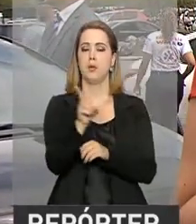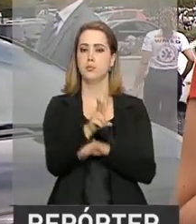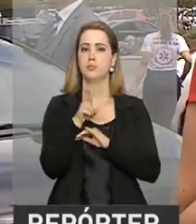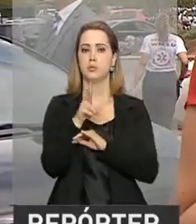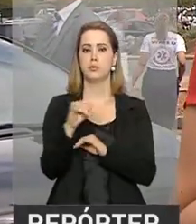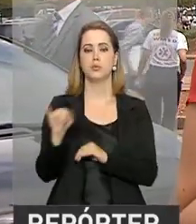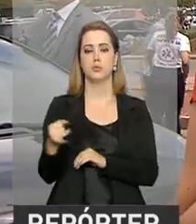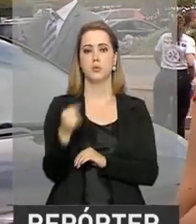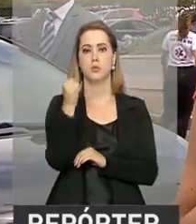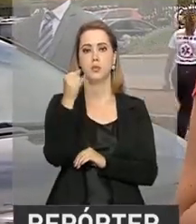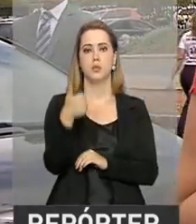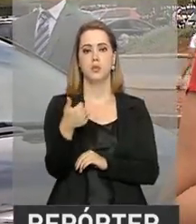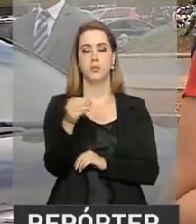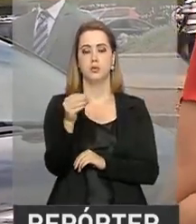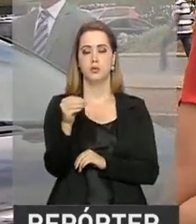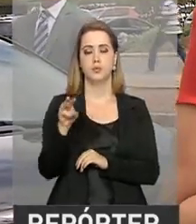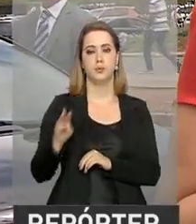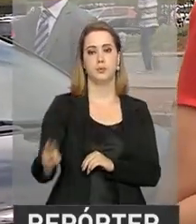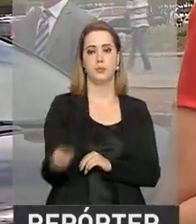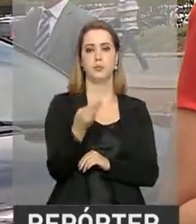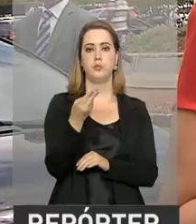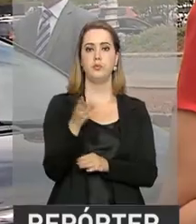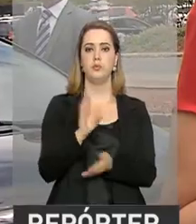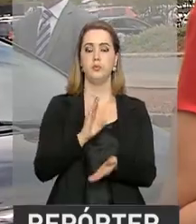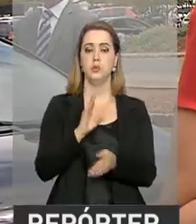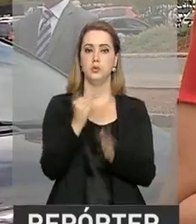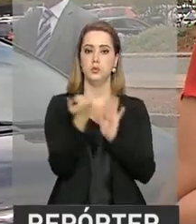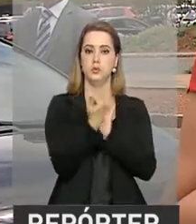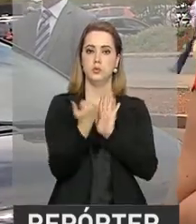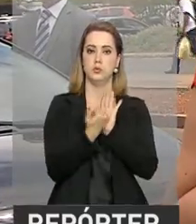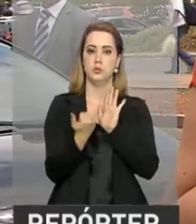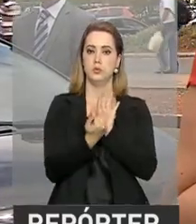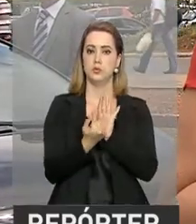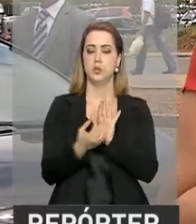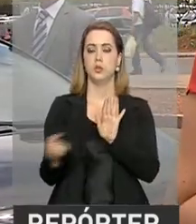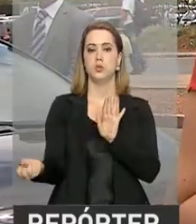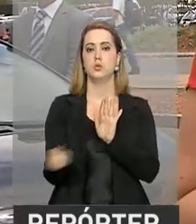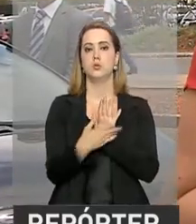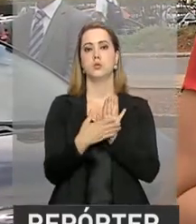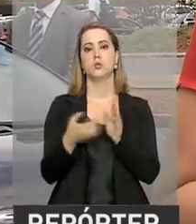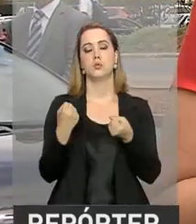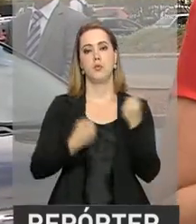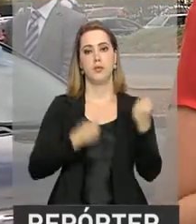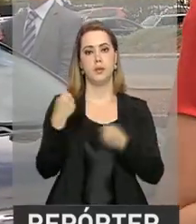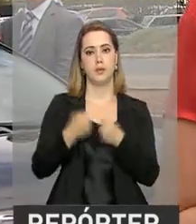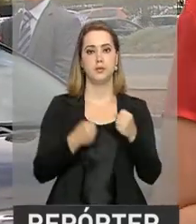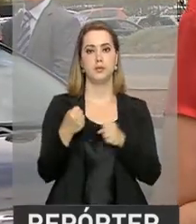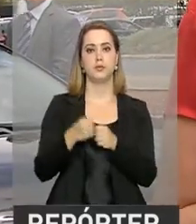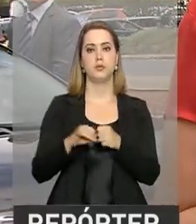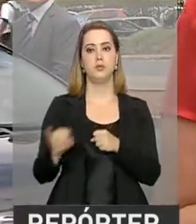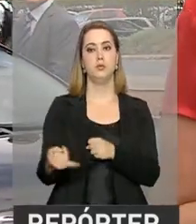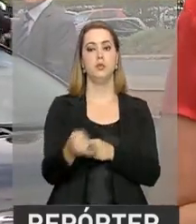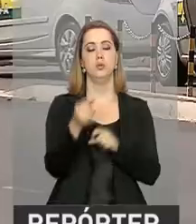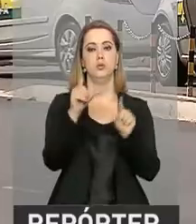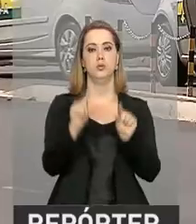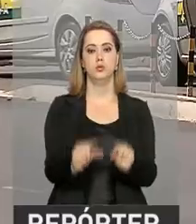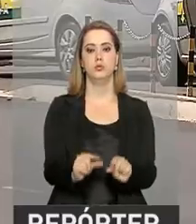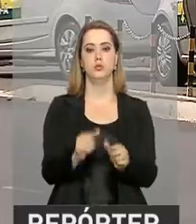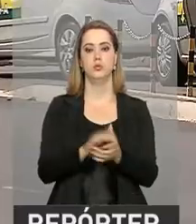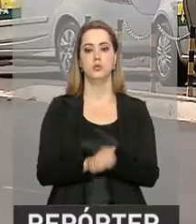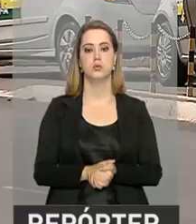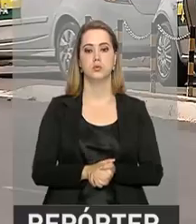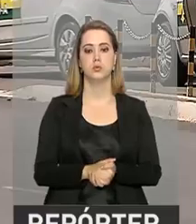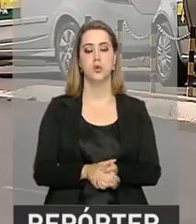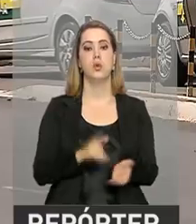o governo investiu mais de R milhões deais no programa que financia veículos novos a longo prazo e com juros abaixo do mercado o